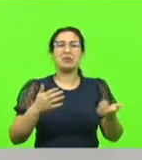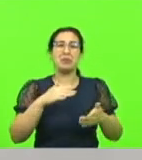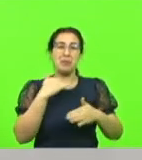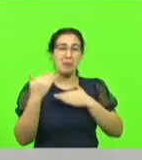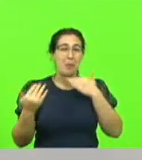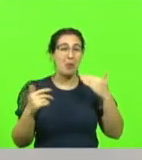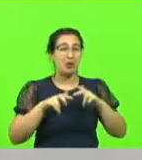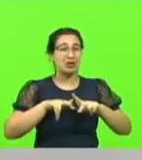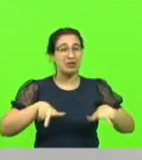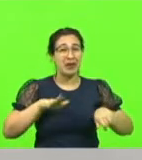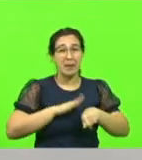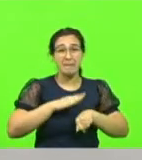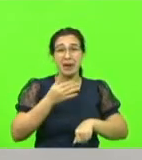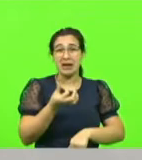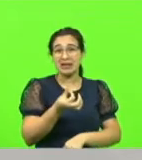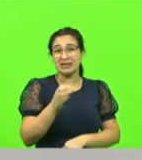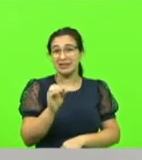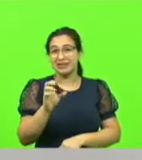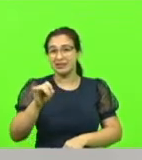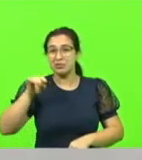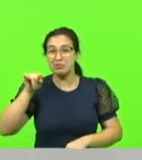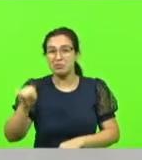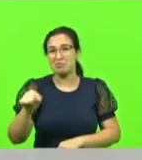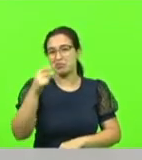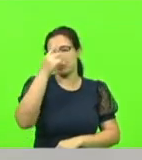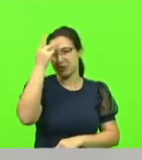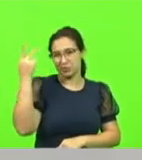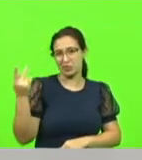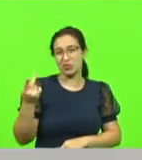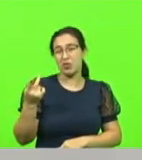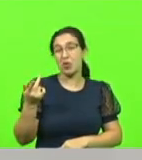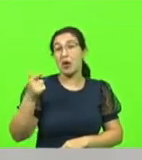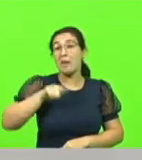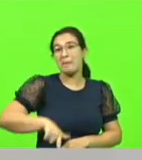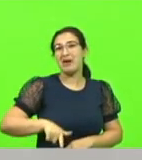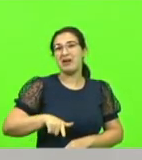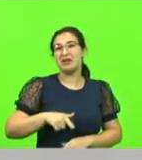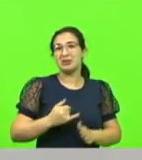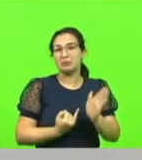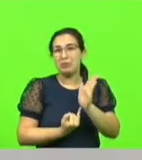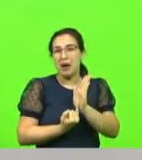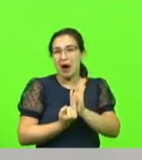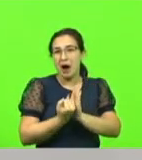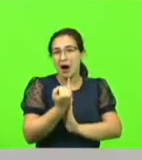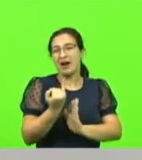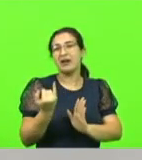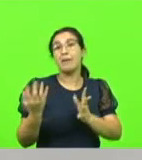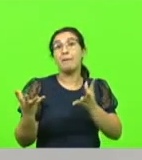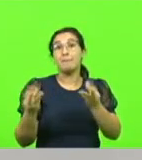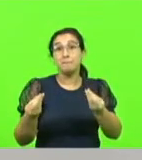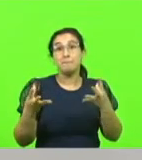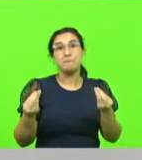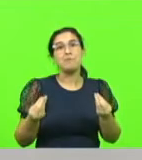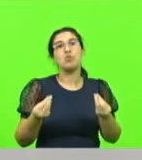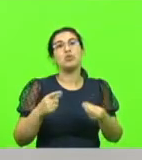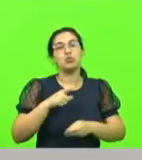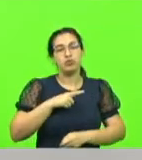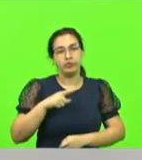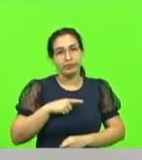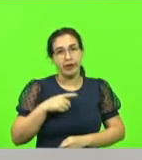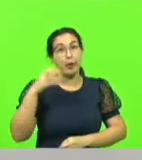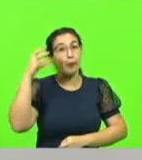mil vidas, sofre também com o descontrole da inflação, provocado diretamente por este governo desumano